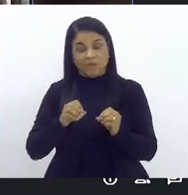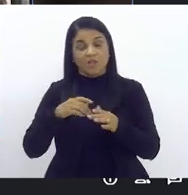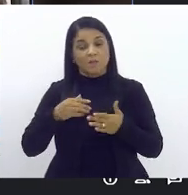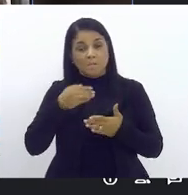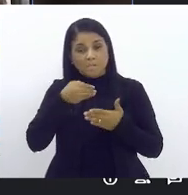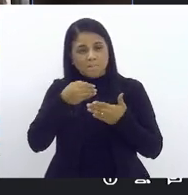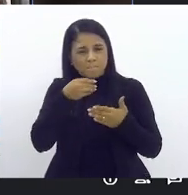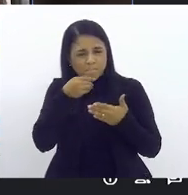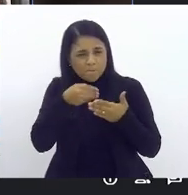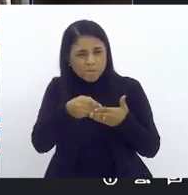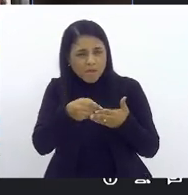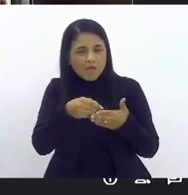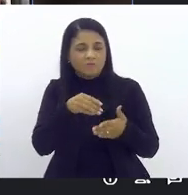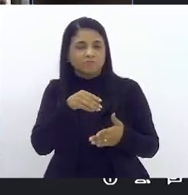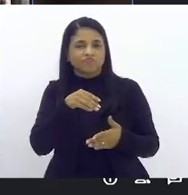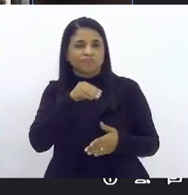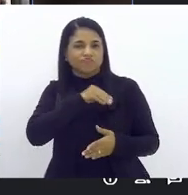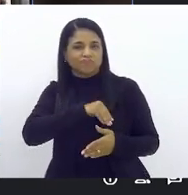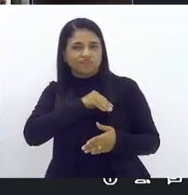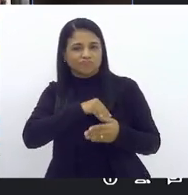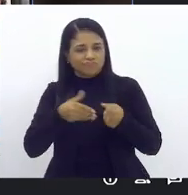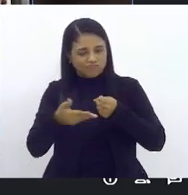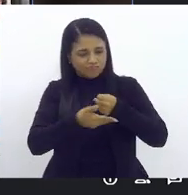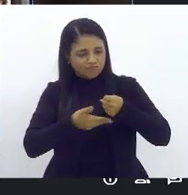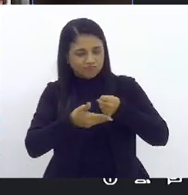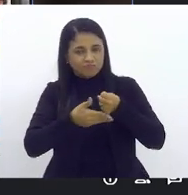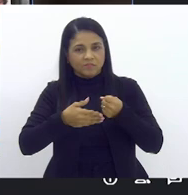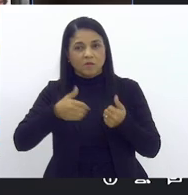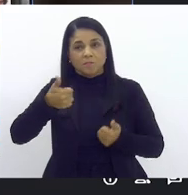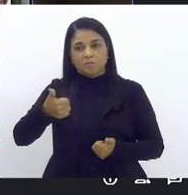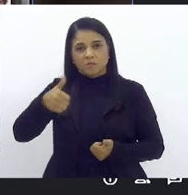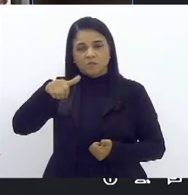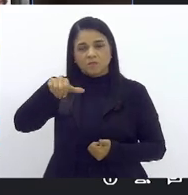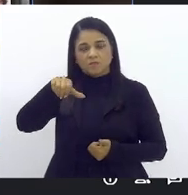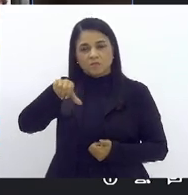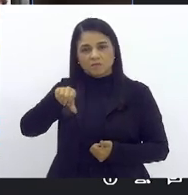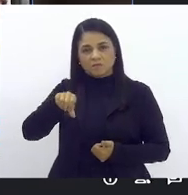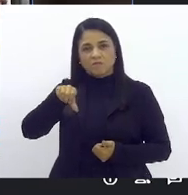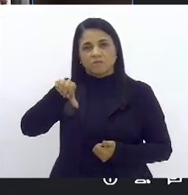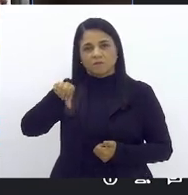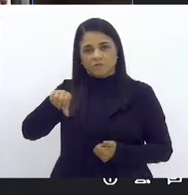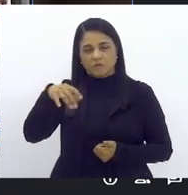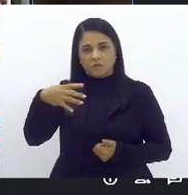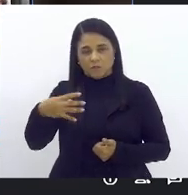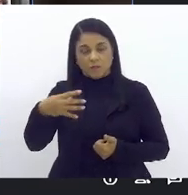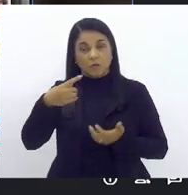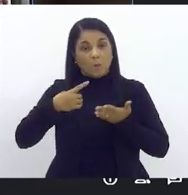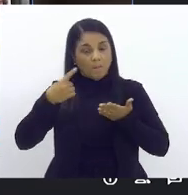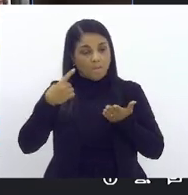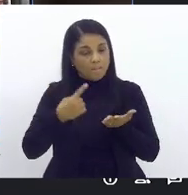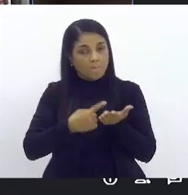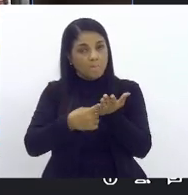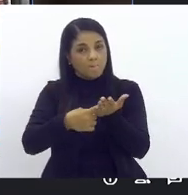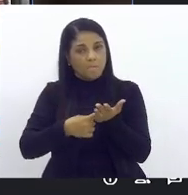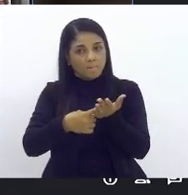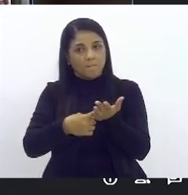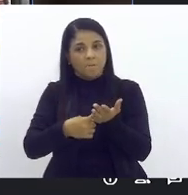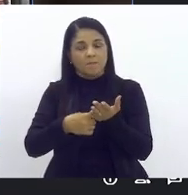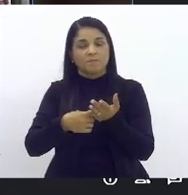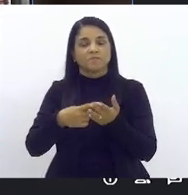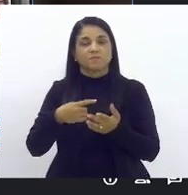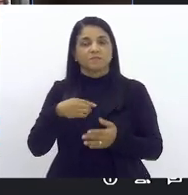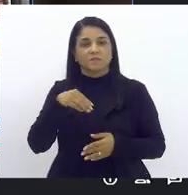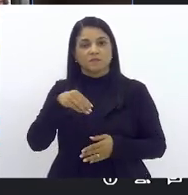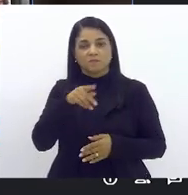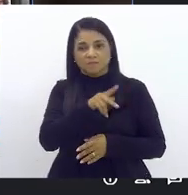em 1994, com o Pacto pela Valorização do Magistério, e que lembro o ministro Murilo Engel, que